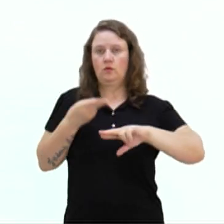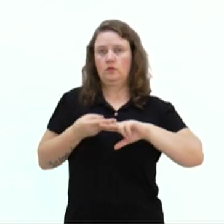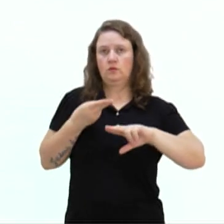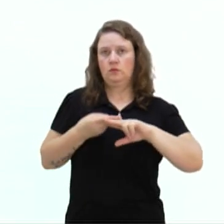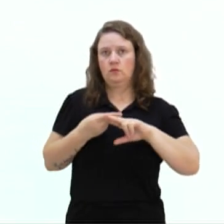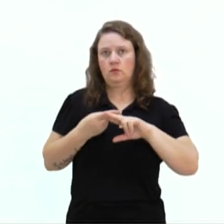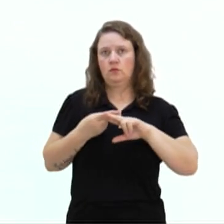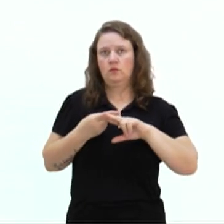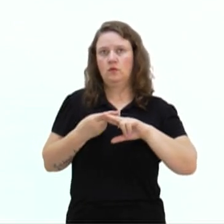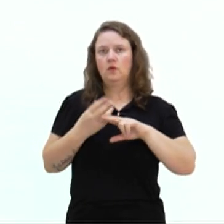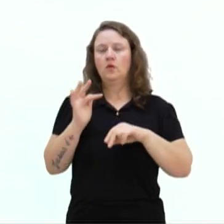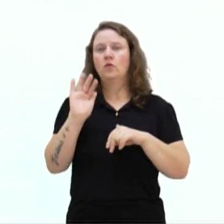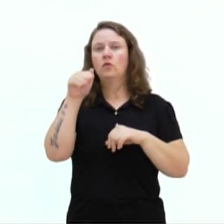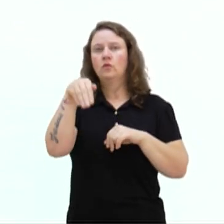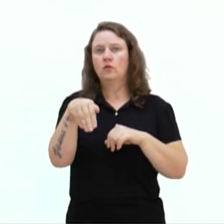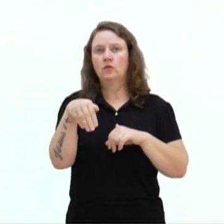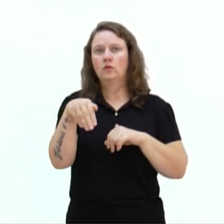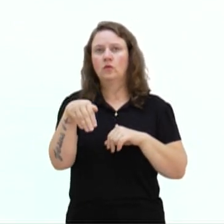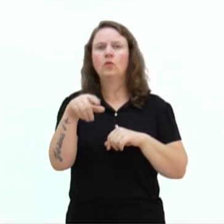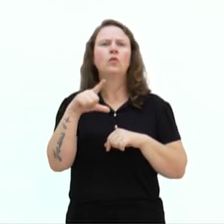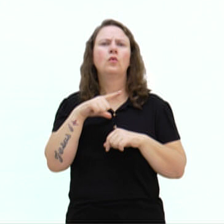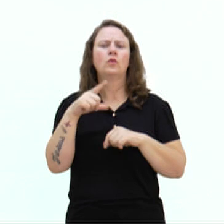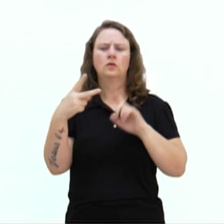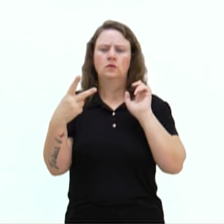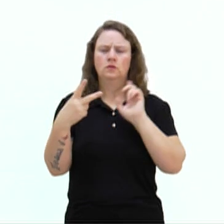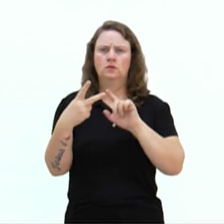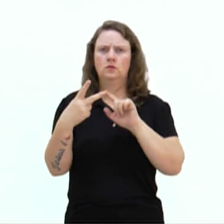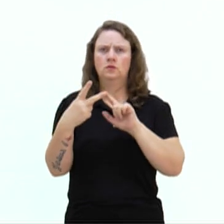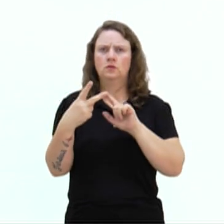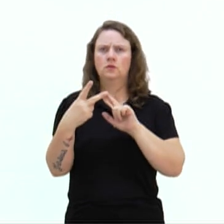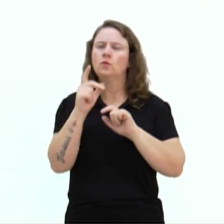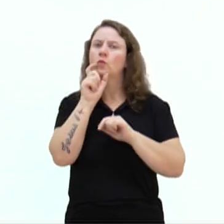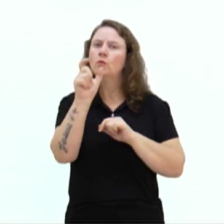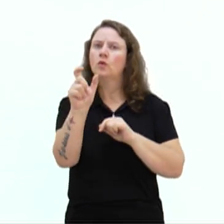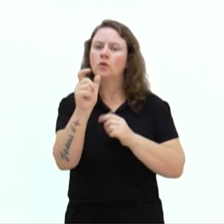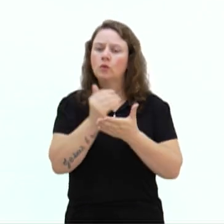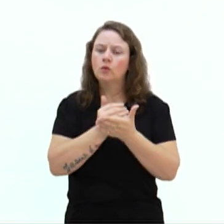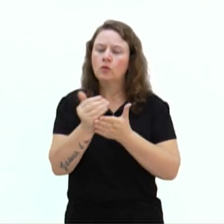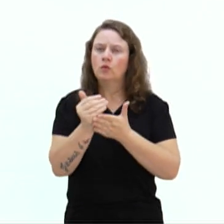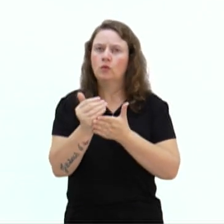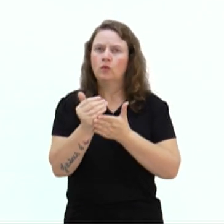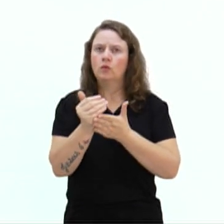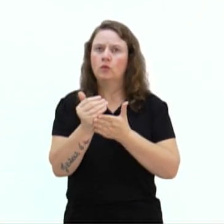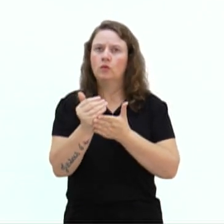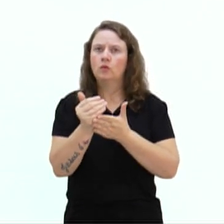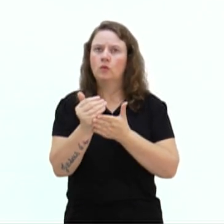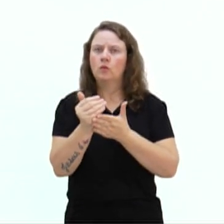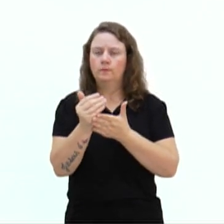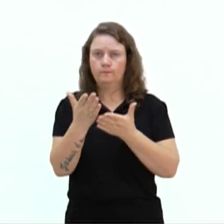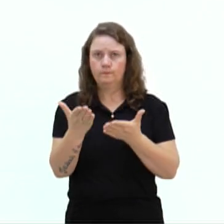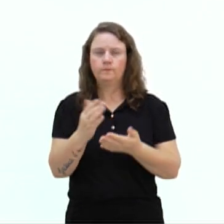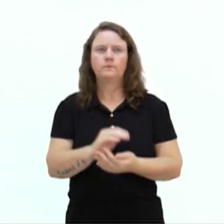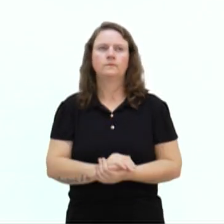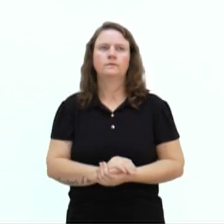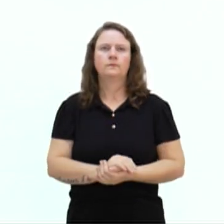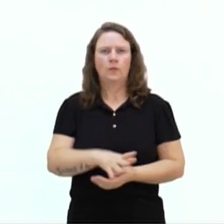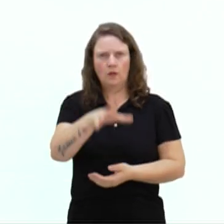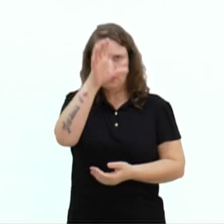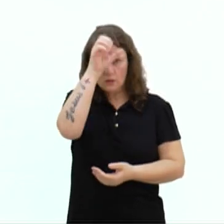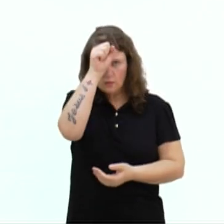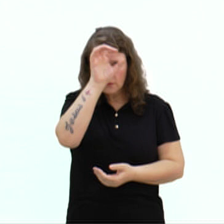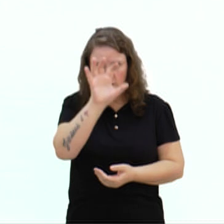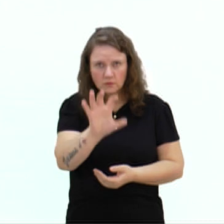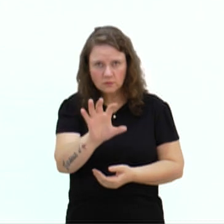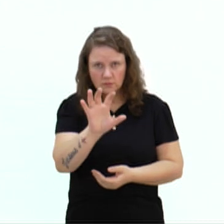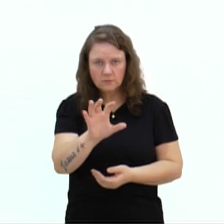o prefixo termina em vogal e a segunda palavra começa com a mesma vogal? Nós aprendemos sobre